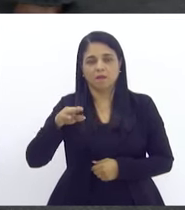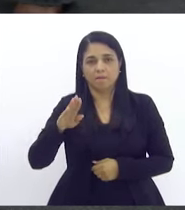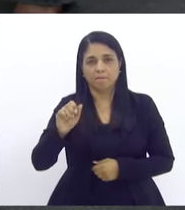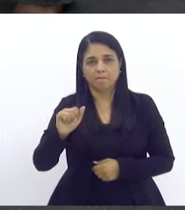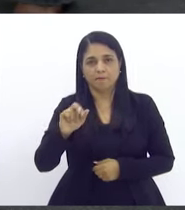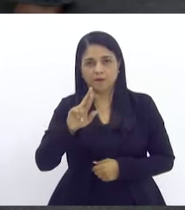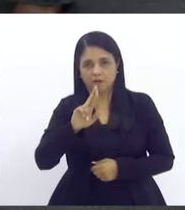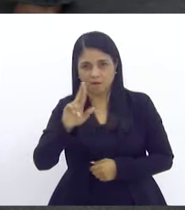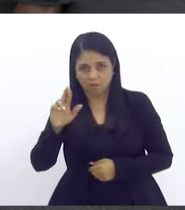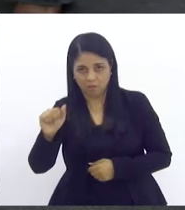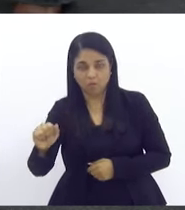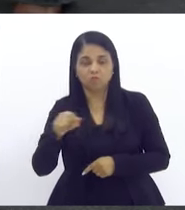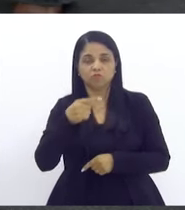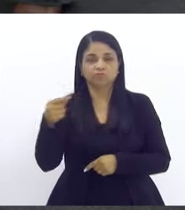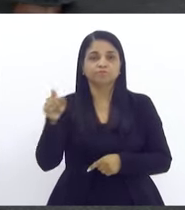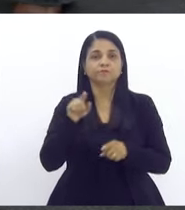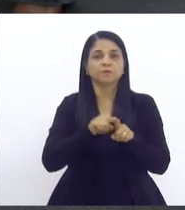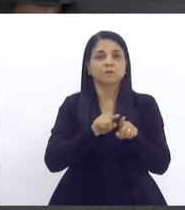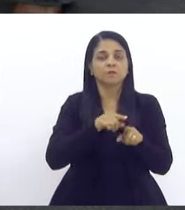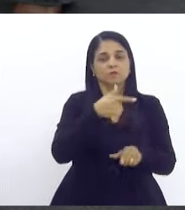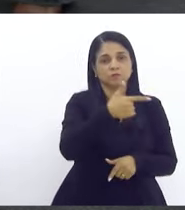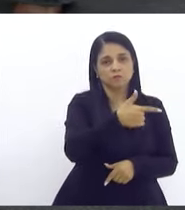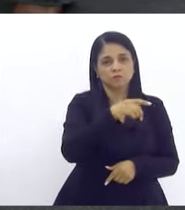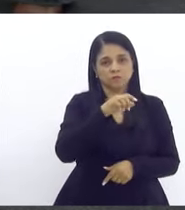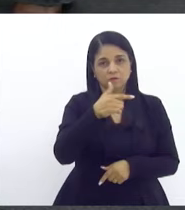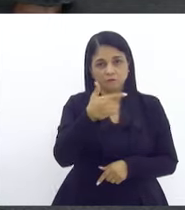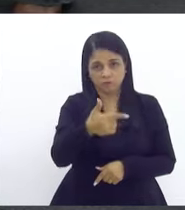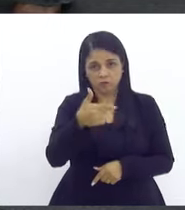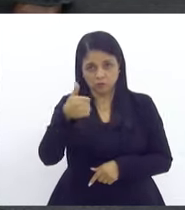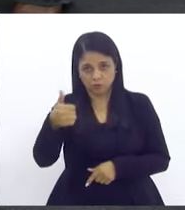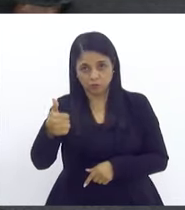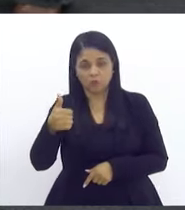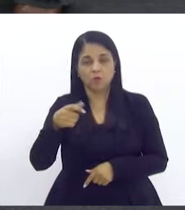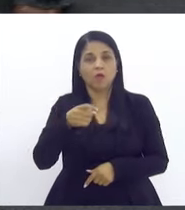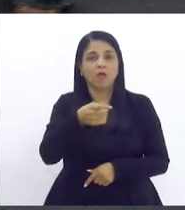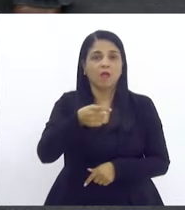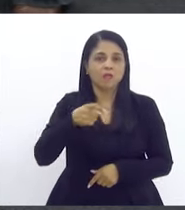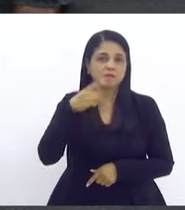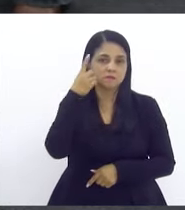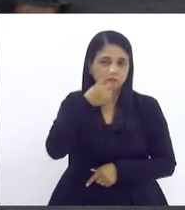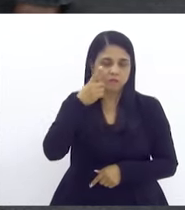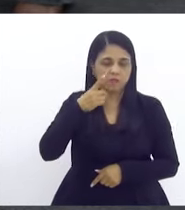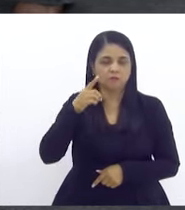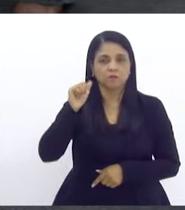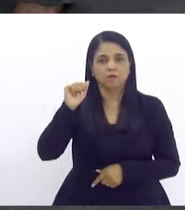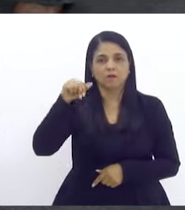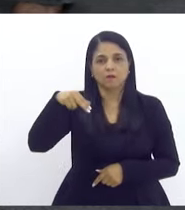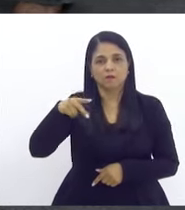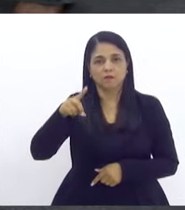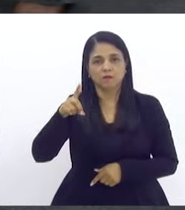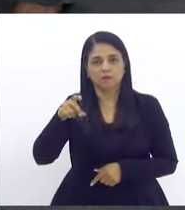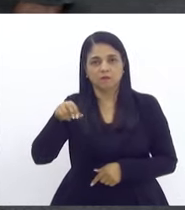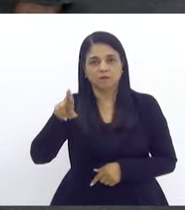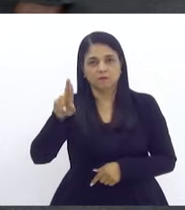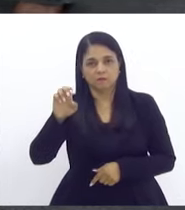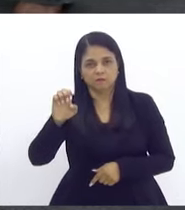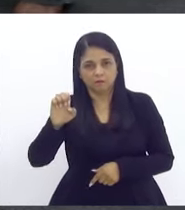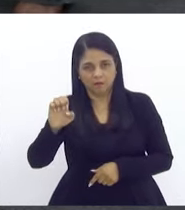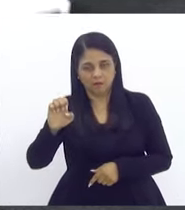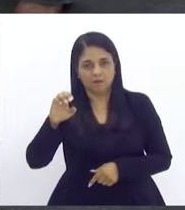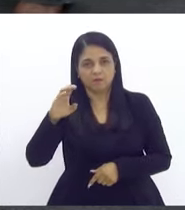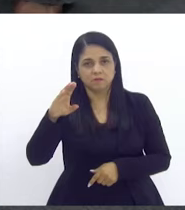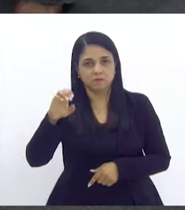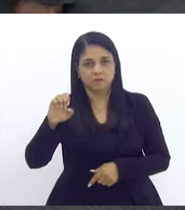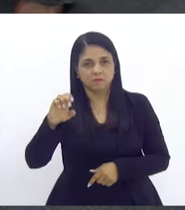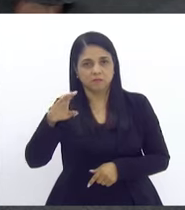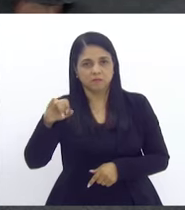do 221, que é do ex-deputado André Ceciliano. Então, queria registrar meu louvor e